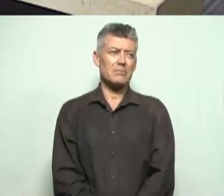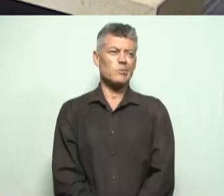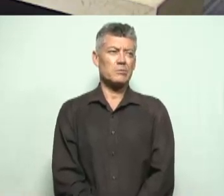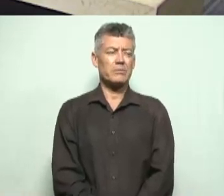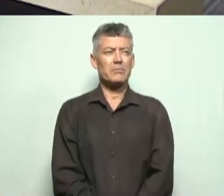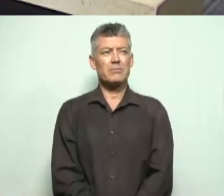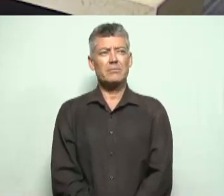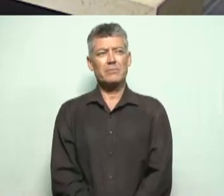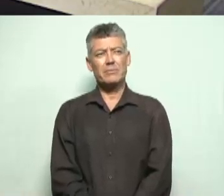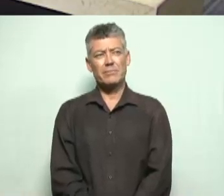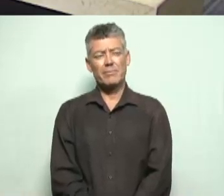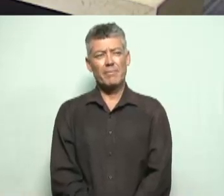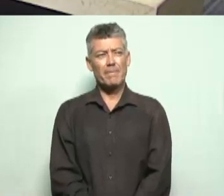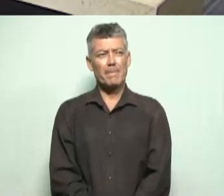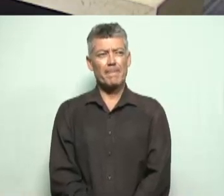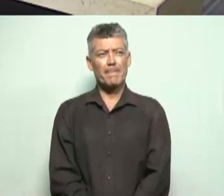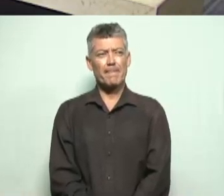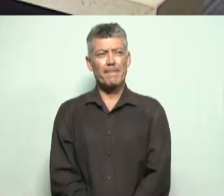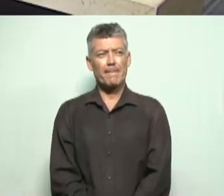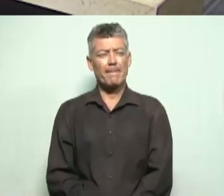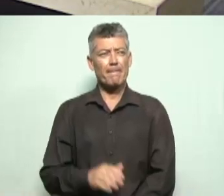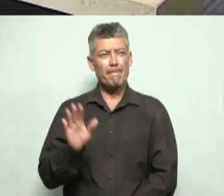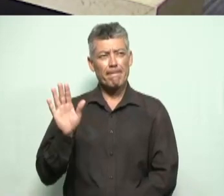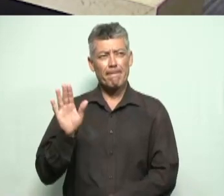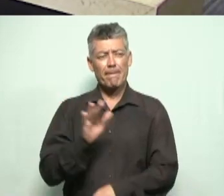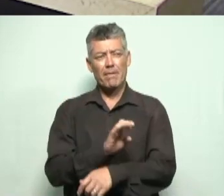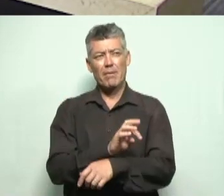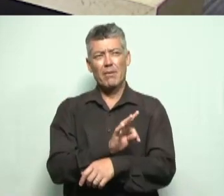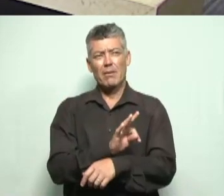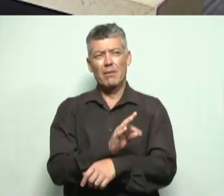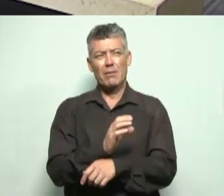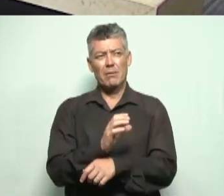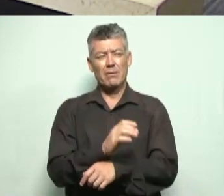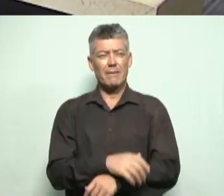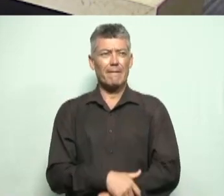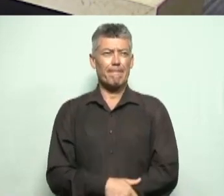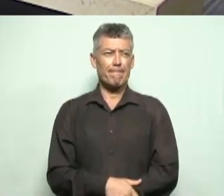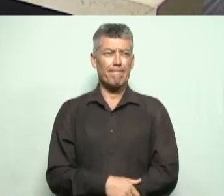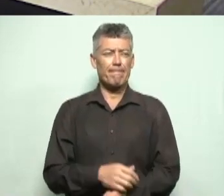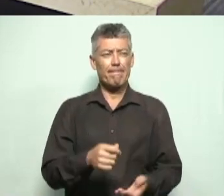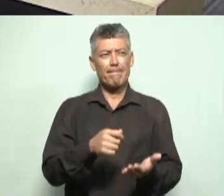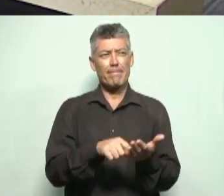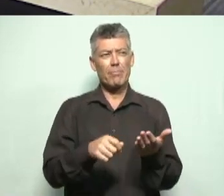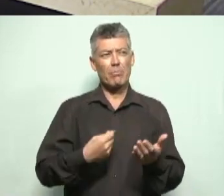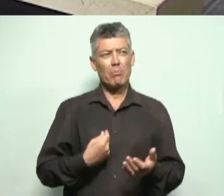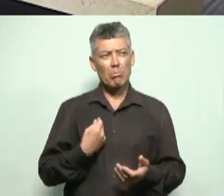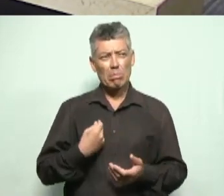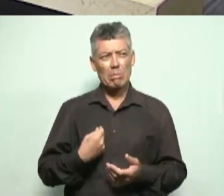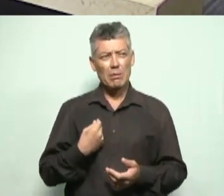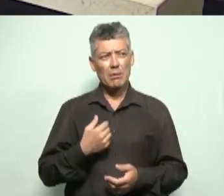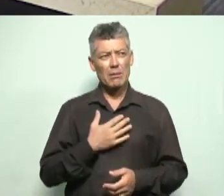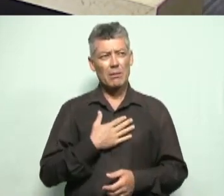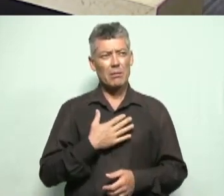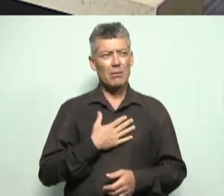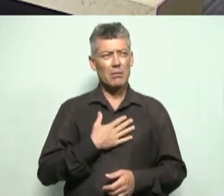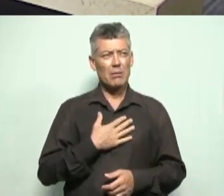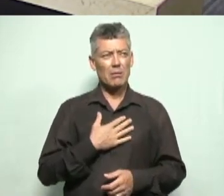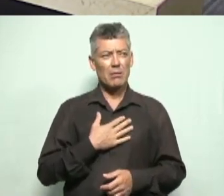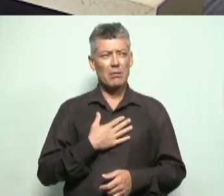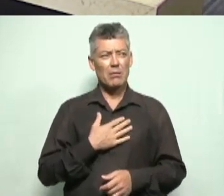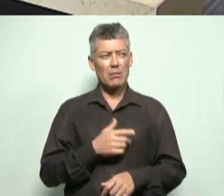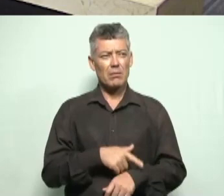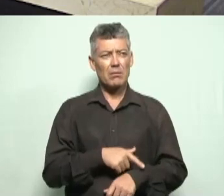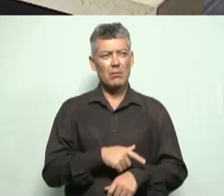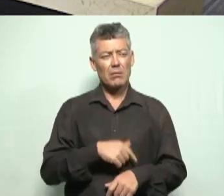1431, 1489, 1490, Teste Núcleo. Presidente, questão de ordem, por favor. Questão de ordem, Herbert Senna. Minha questão de ordem é para registrar a minha presença em plenário. Né, na hora, eu